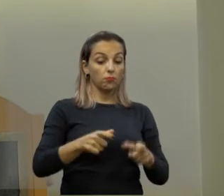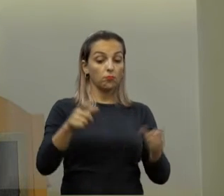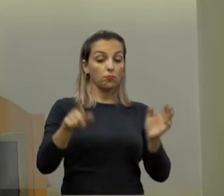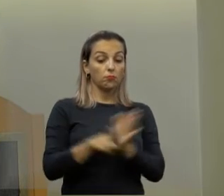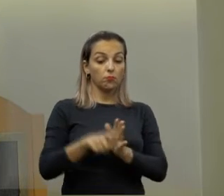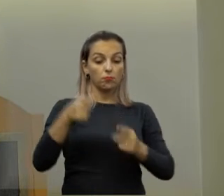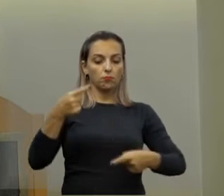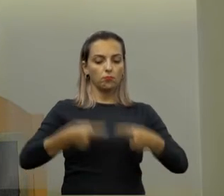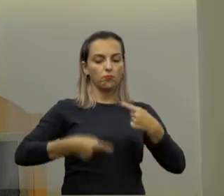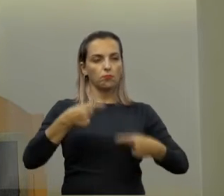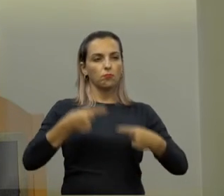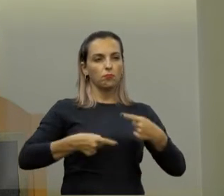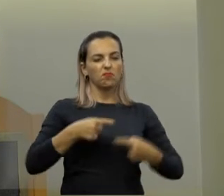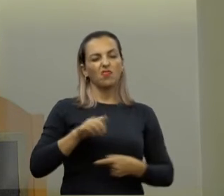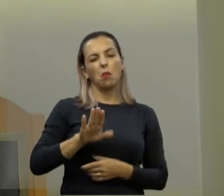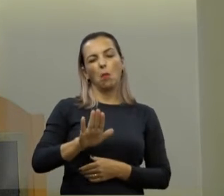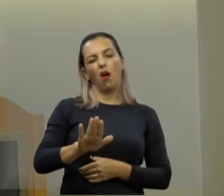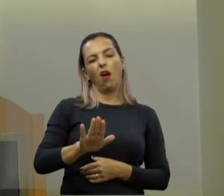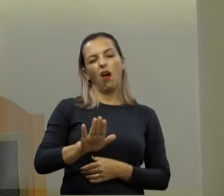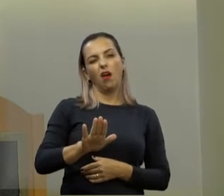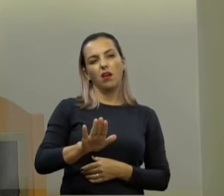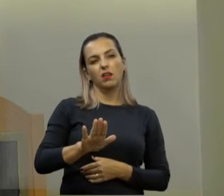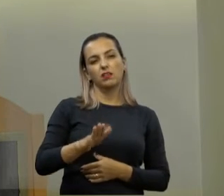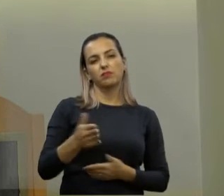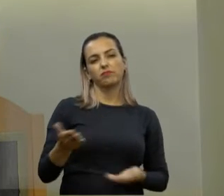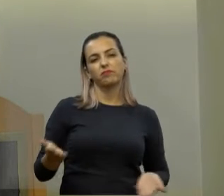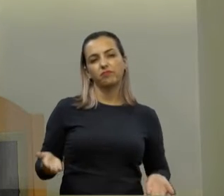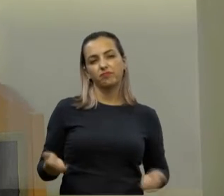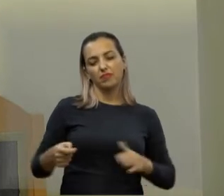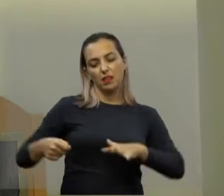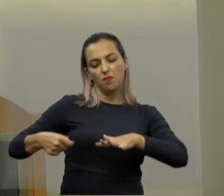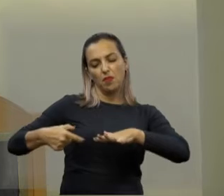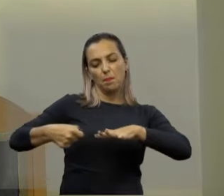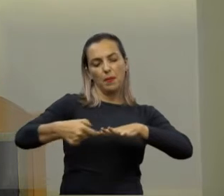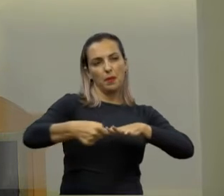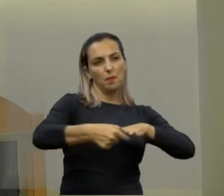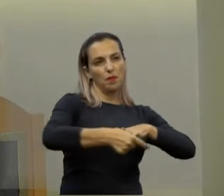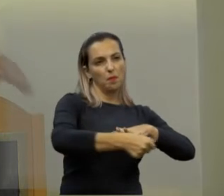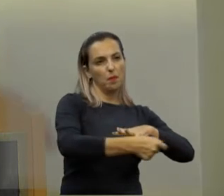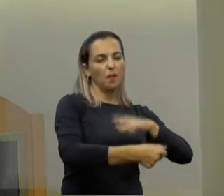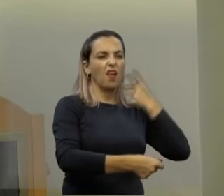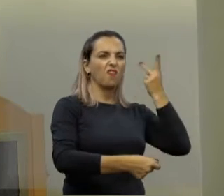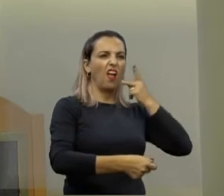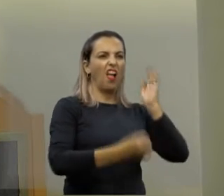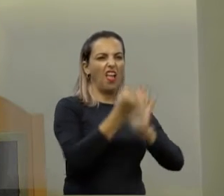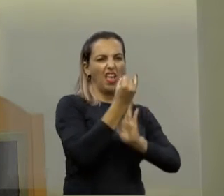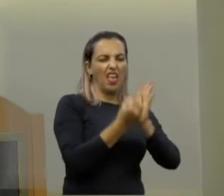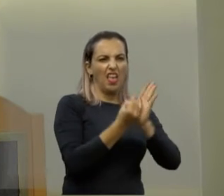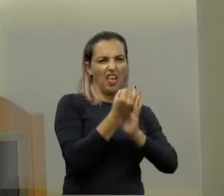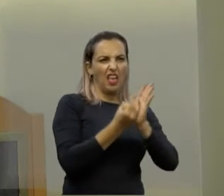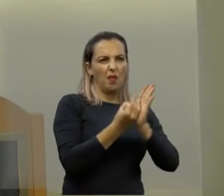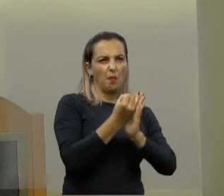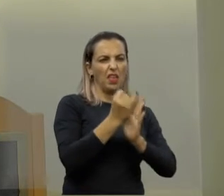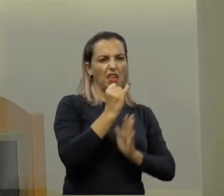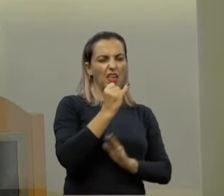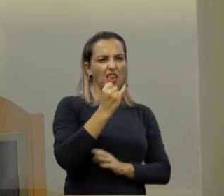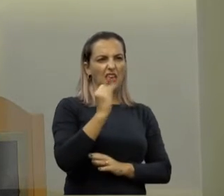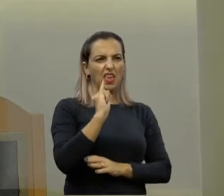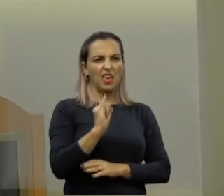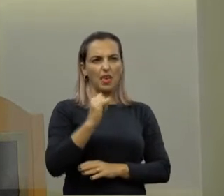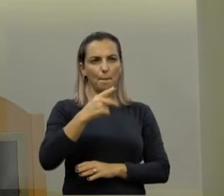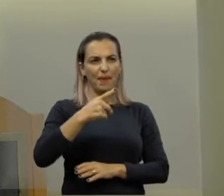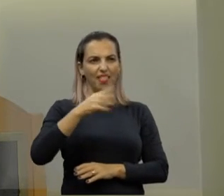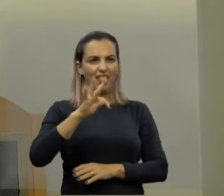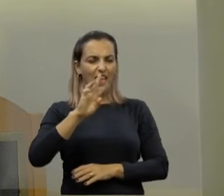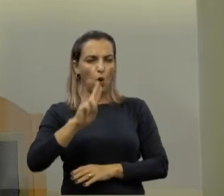o lugar de debater agora os fake iria sair falando de IPTU dos Mortos É duro né